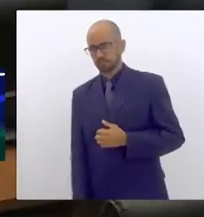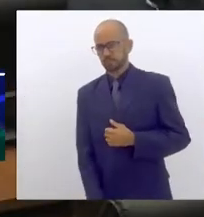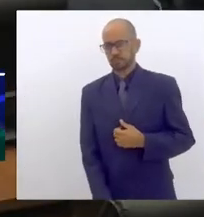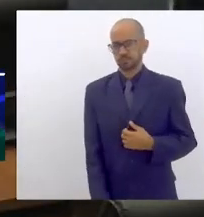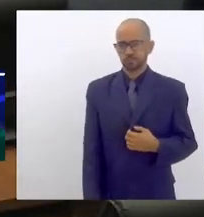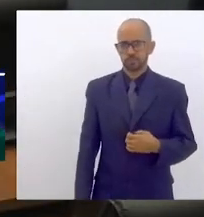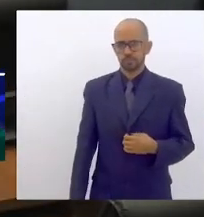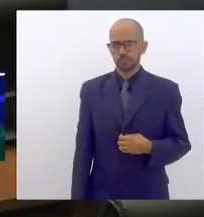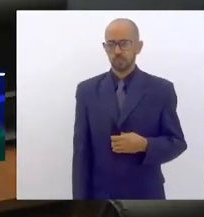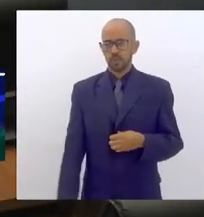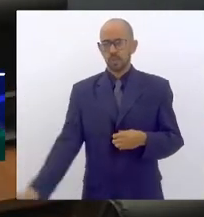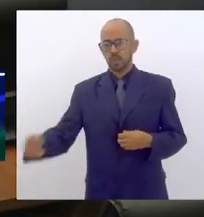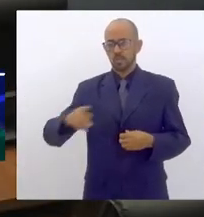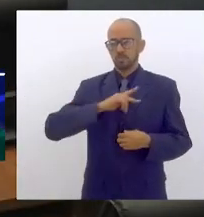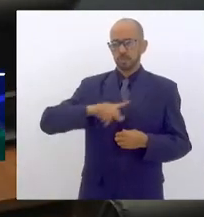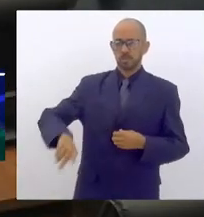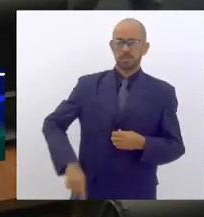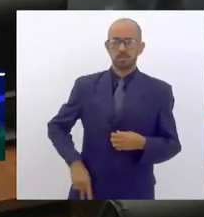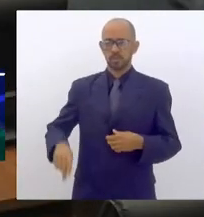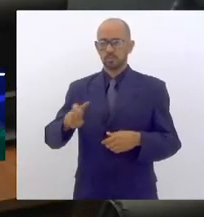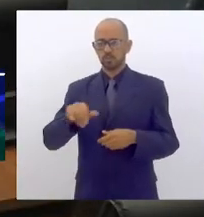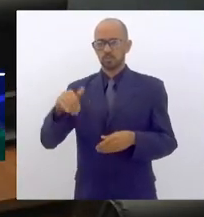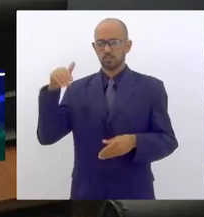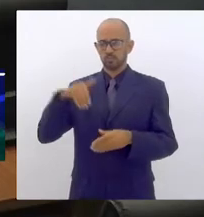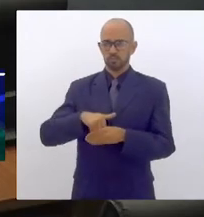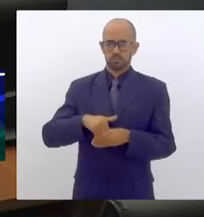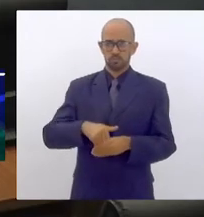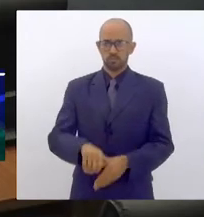Presidência irá proceder à chamada.